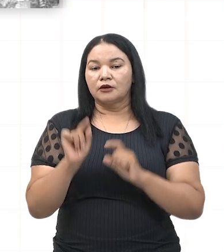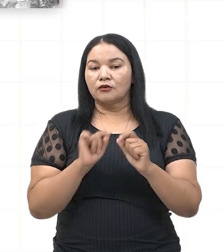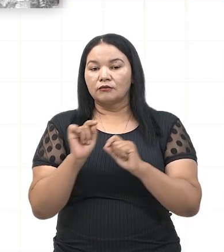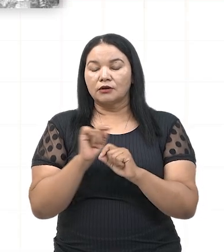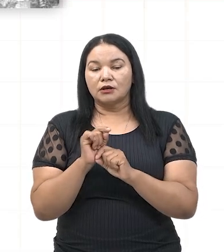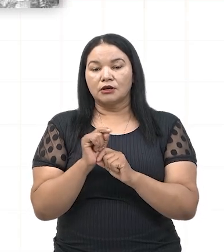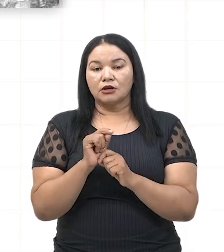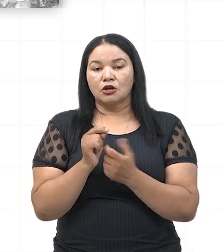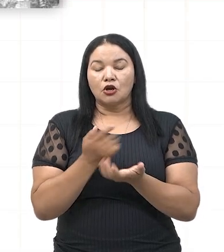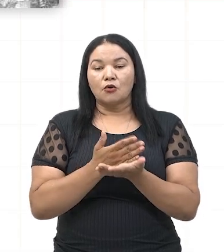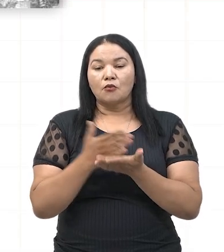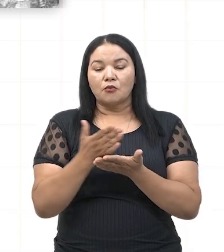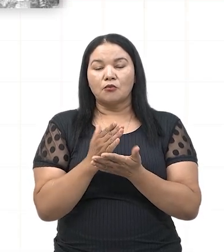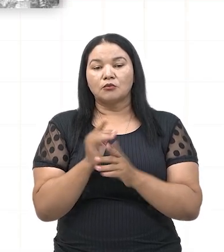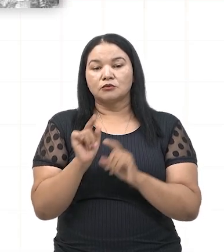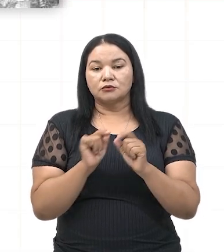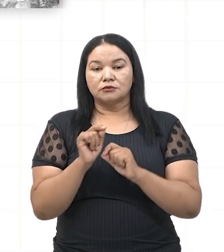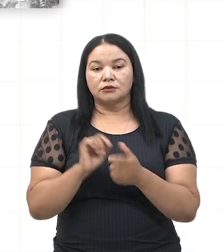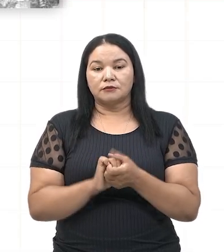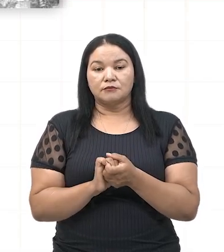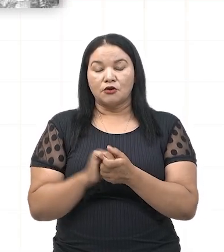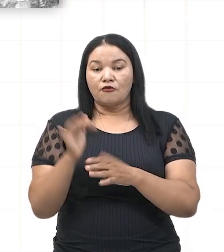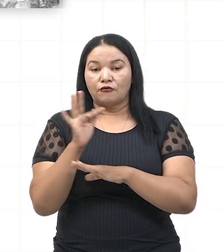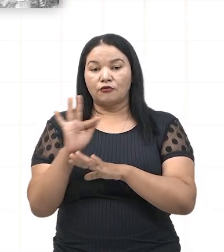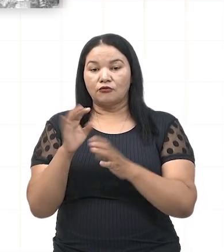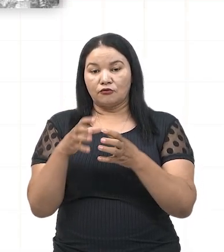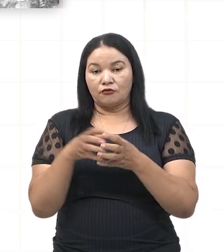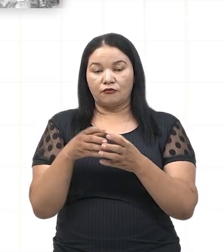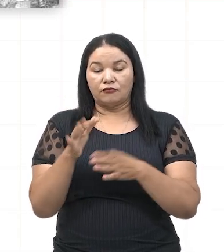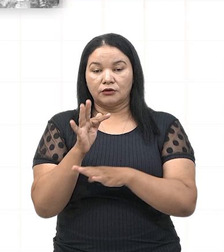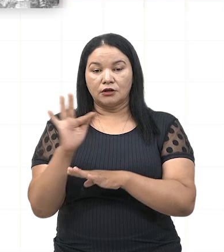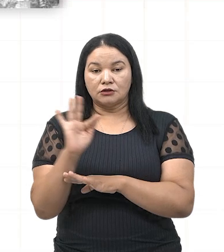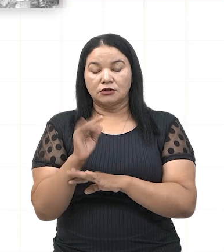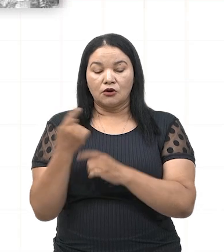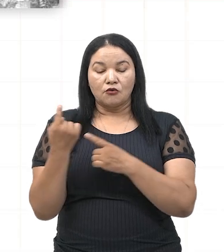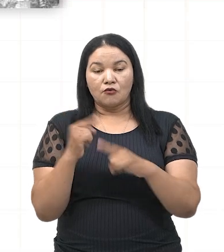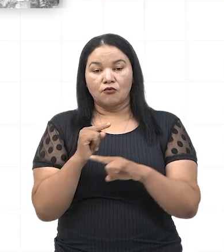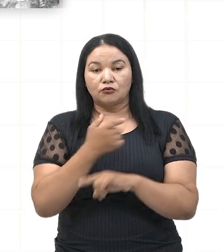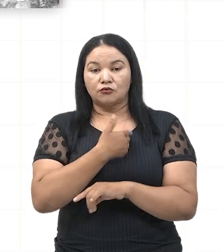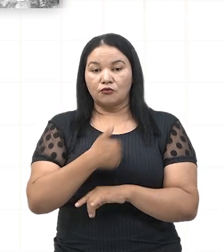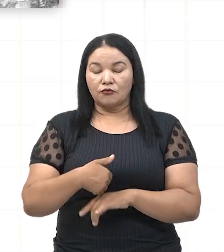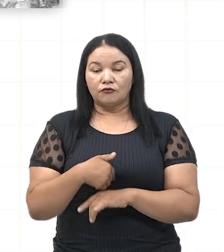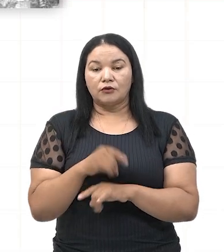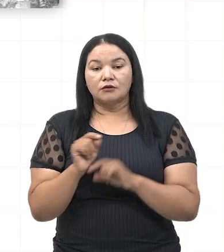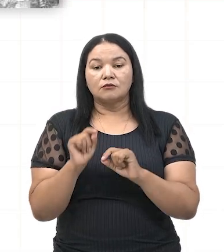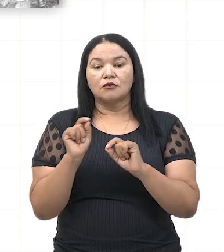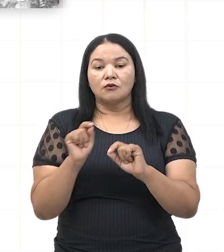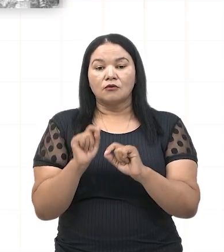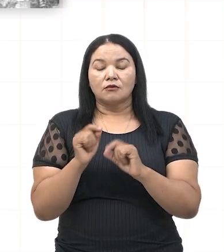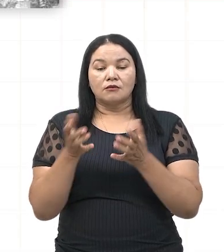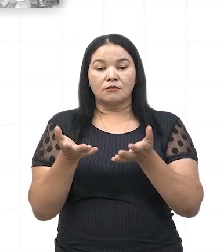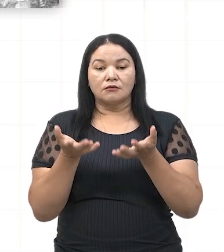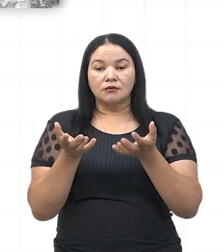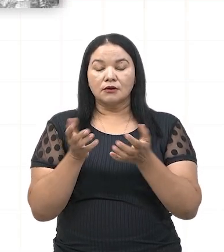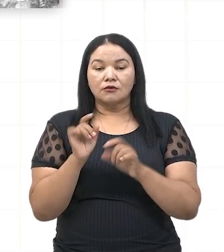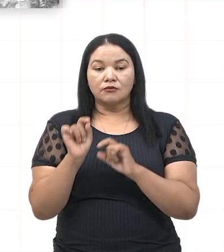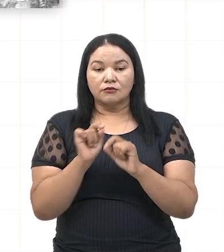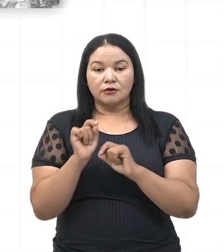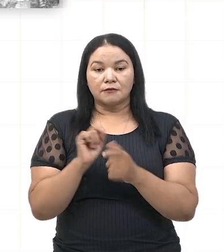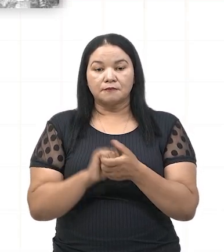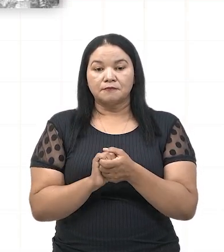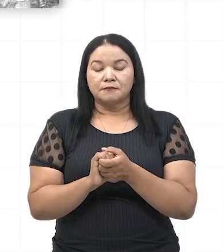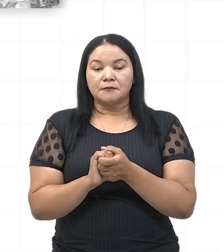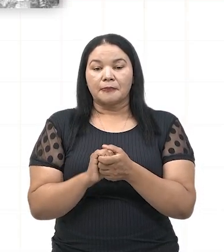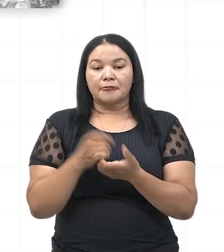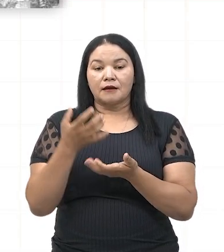estopim? Federalistas se rebelam contra o governo central, proclamando a República Rio-Grandense no Rio Grande do